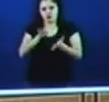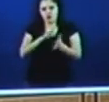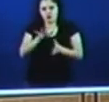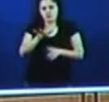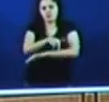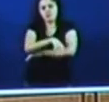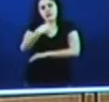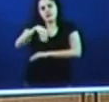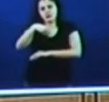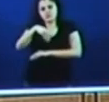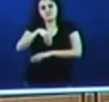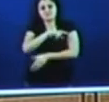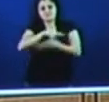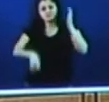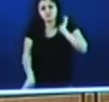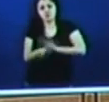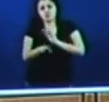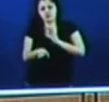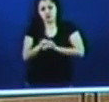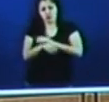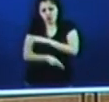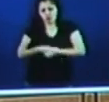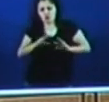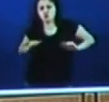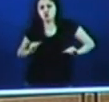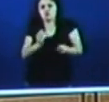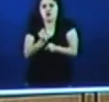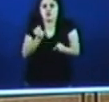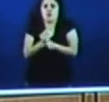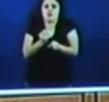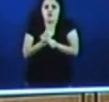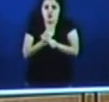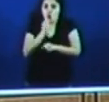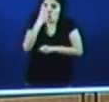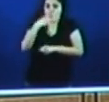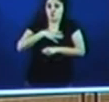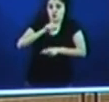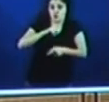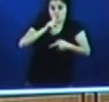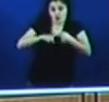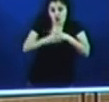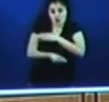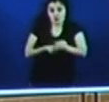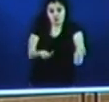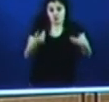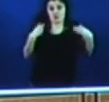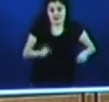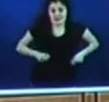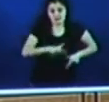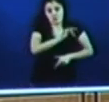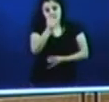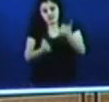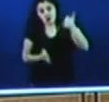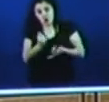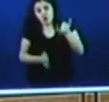competencias. Hai dúas posibilidades. Exercer as competencias e gastar e deixar a deber ou exercer